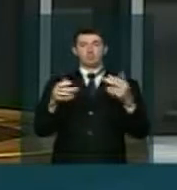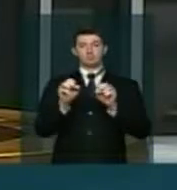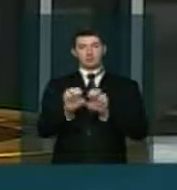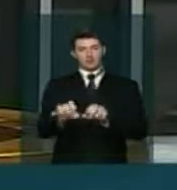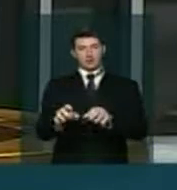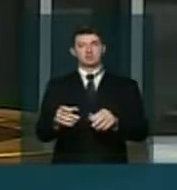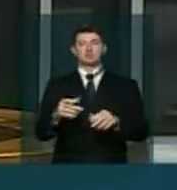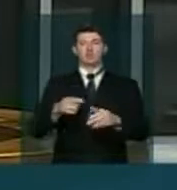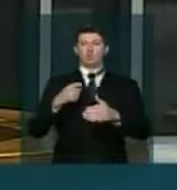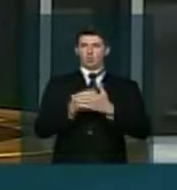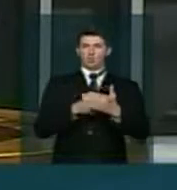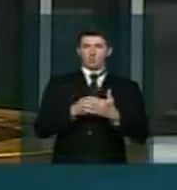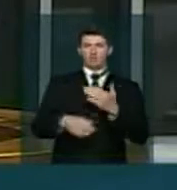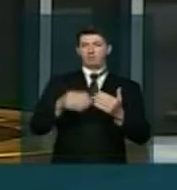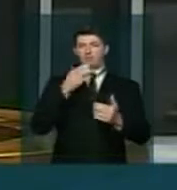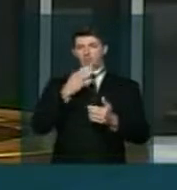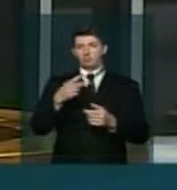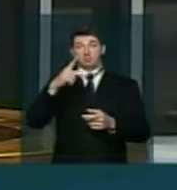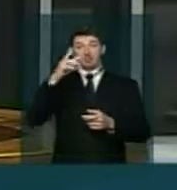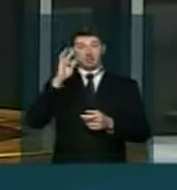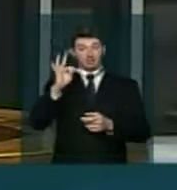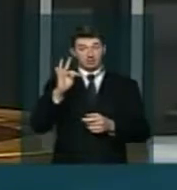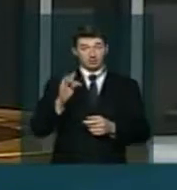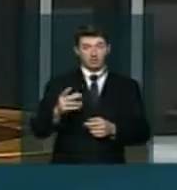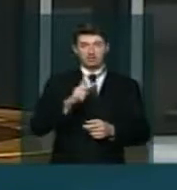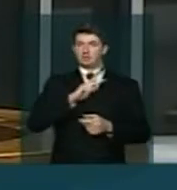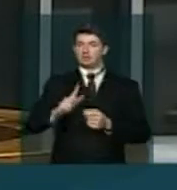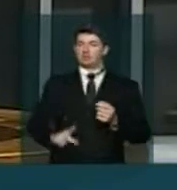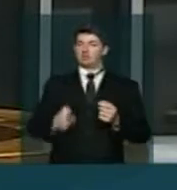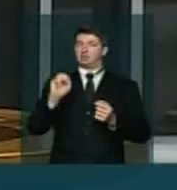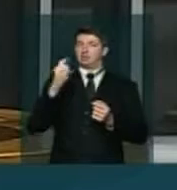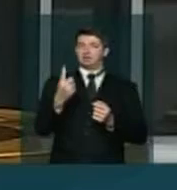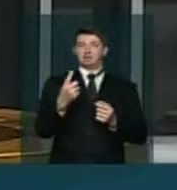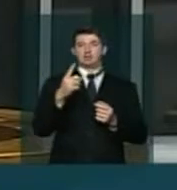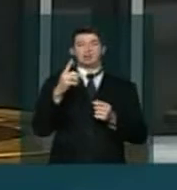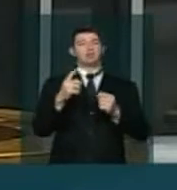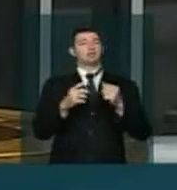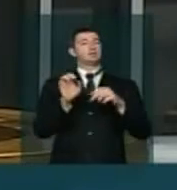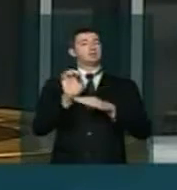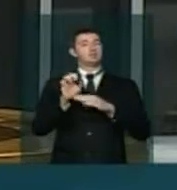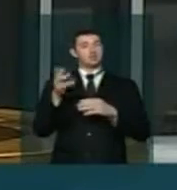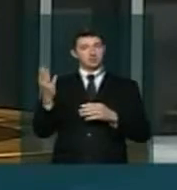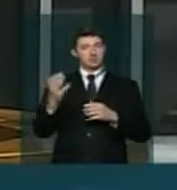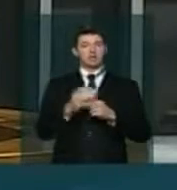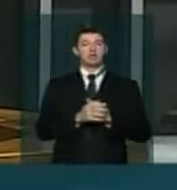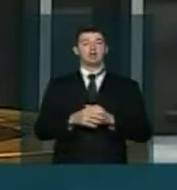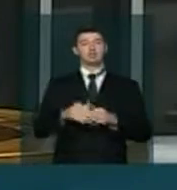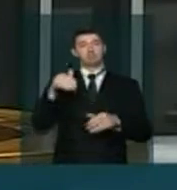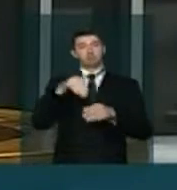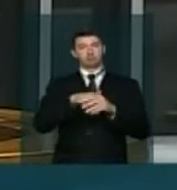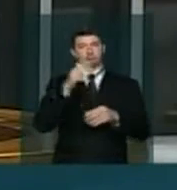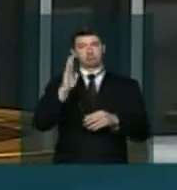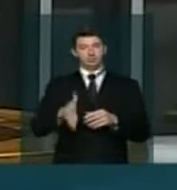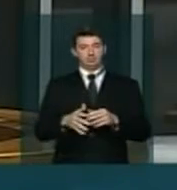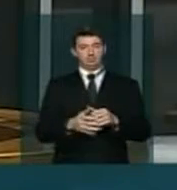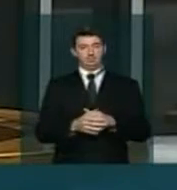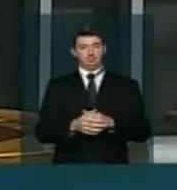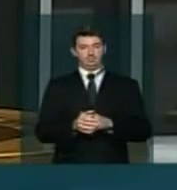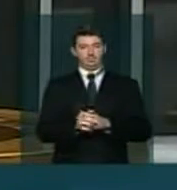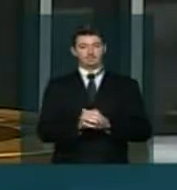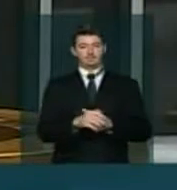educação, militante do Partido dos Trabalhadores, foi presidente do Diretório Estadual, foi eleito